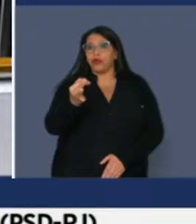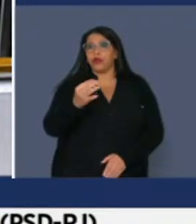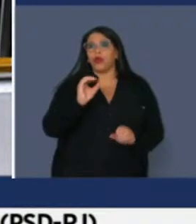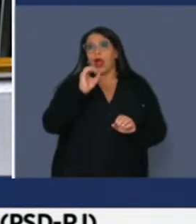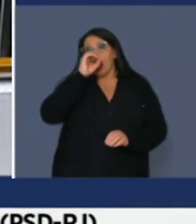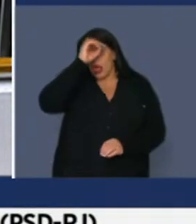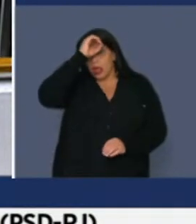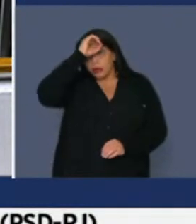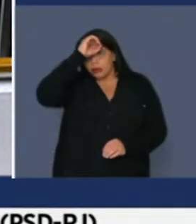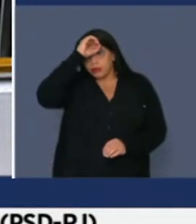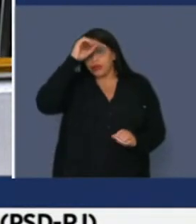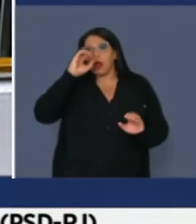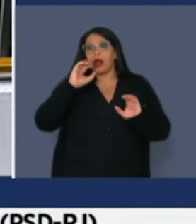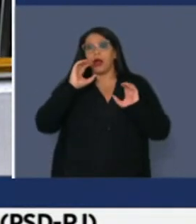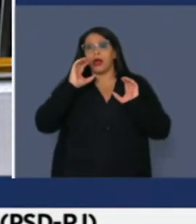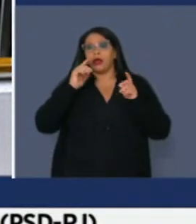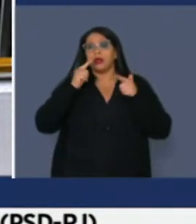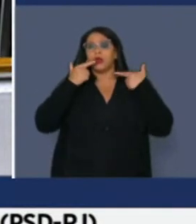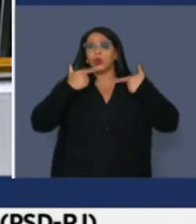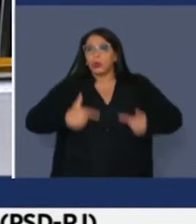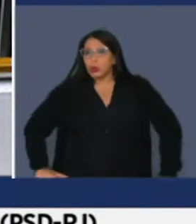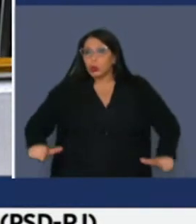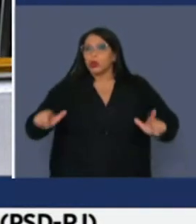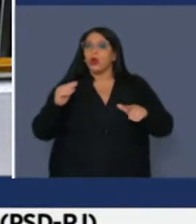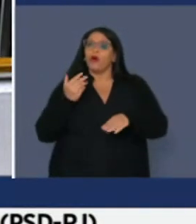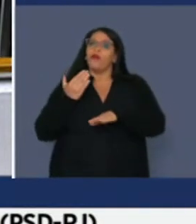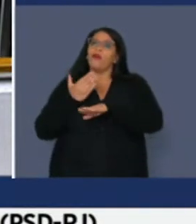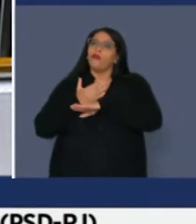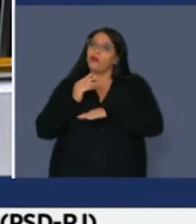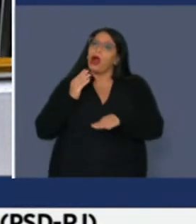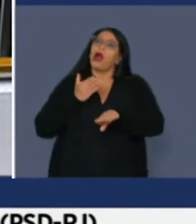inocentada no âmbito do processo criminal